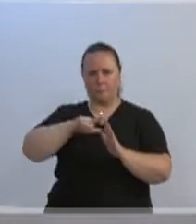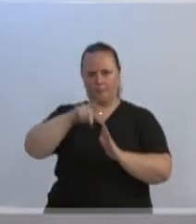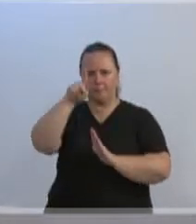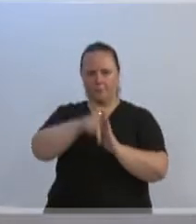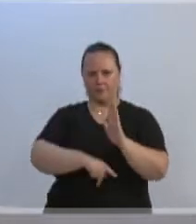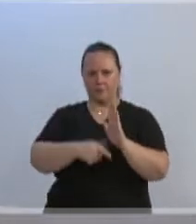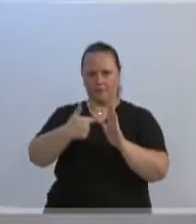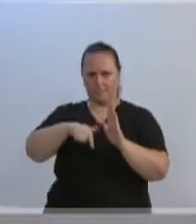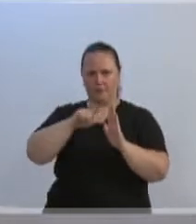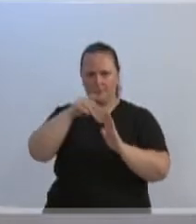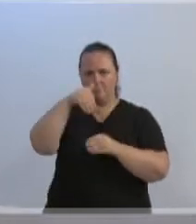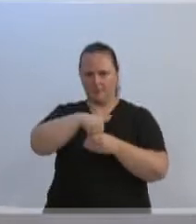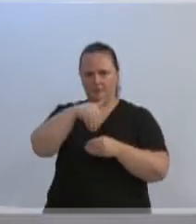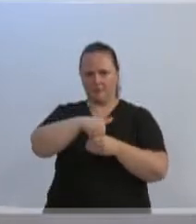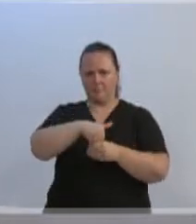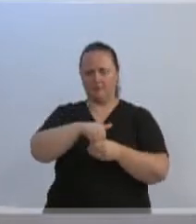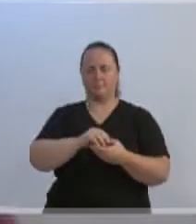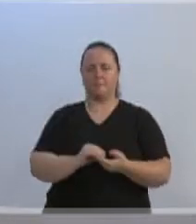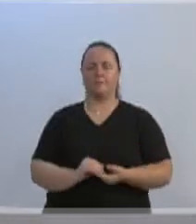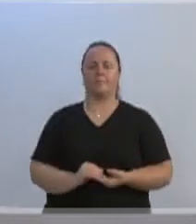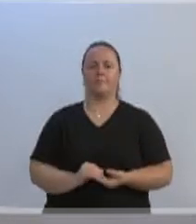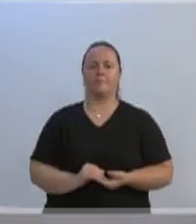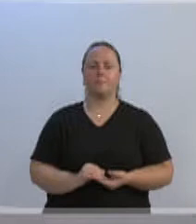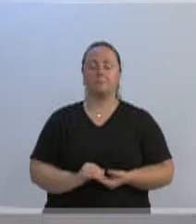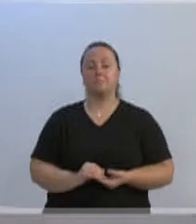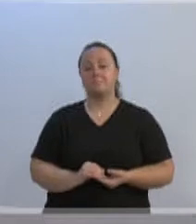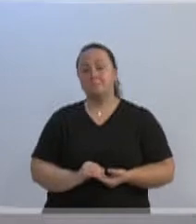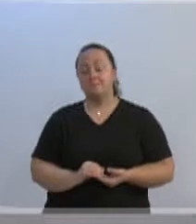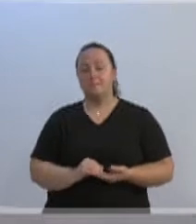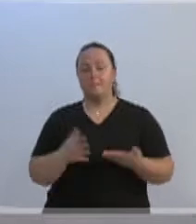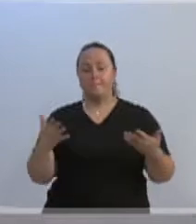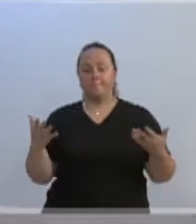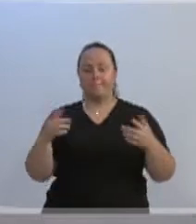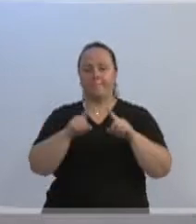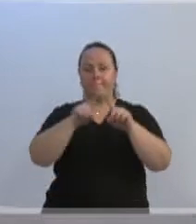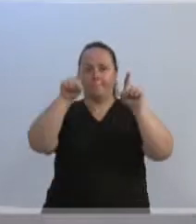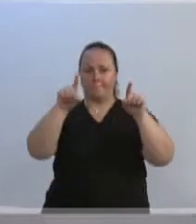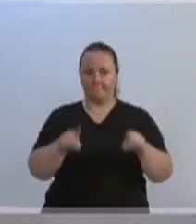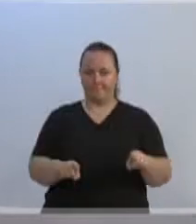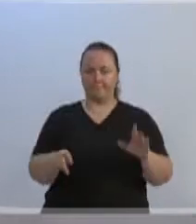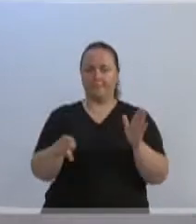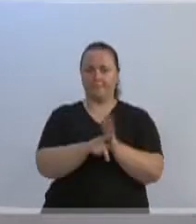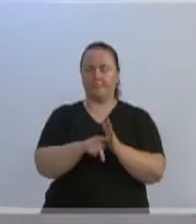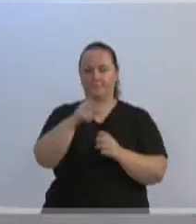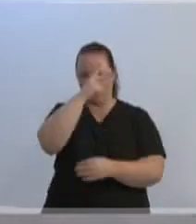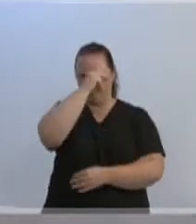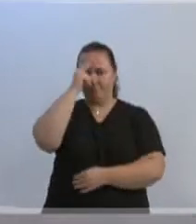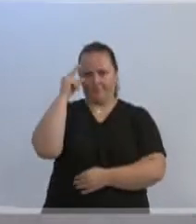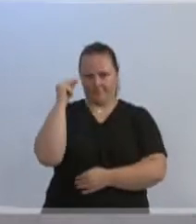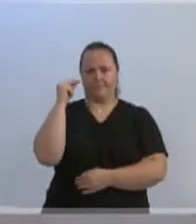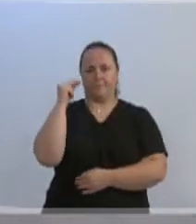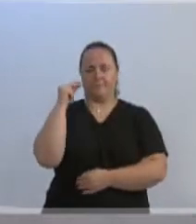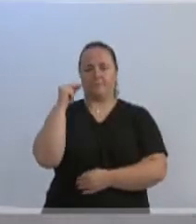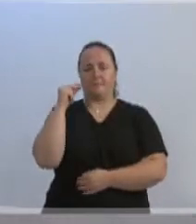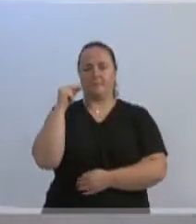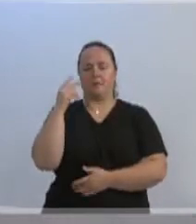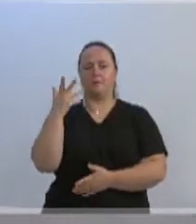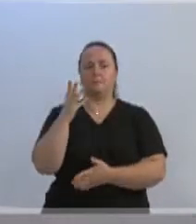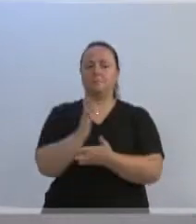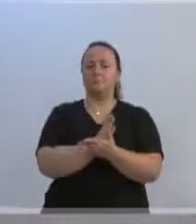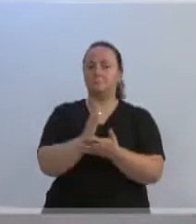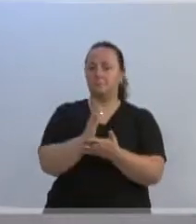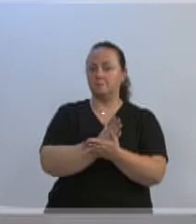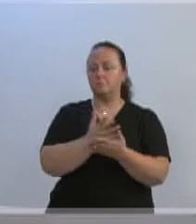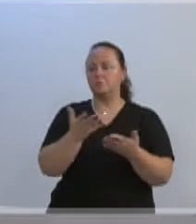esse vão fazer com que os servidores da prefeitura sejam